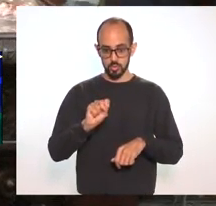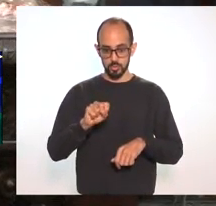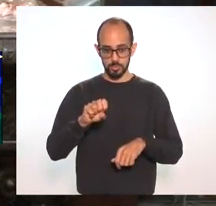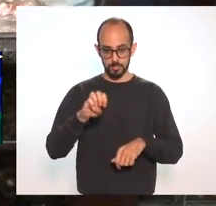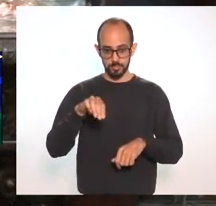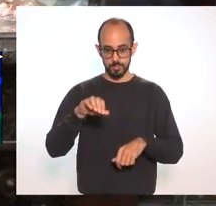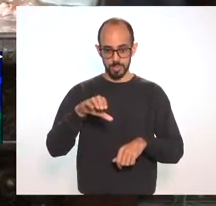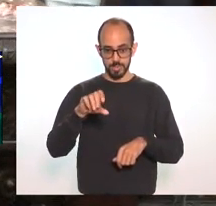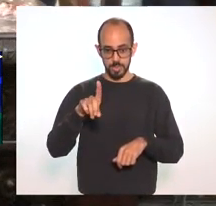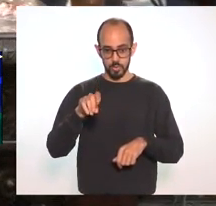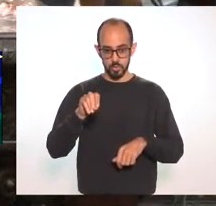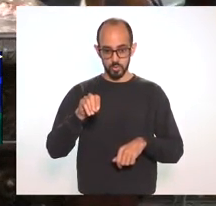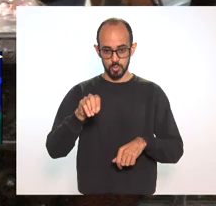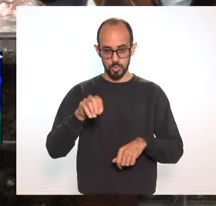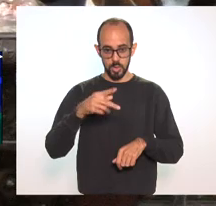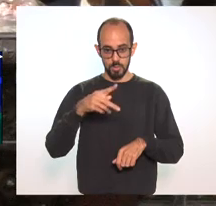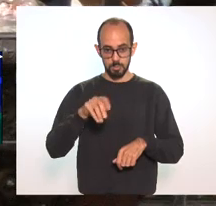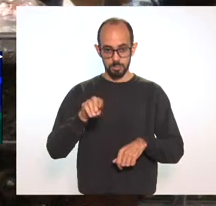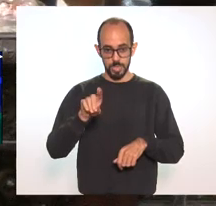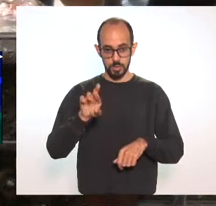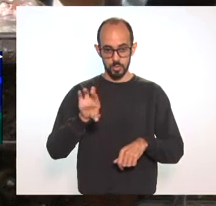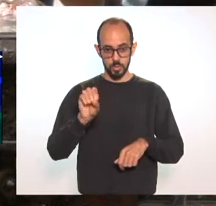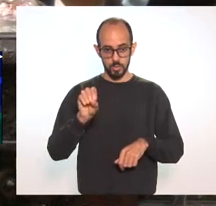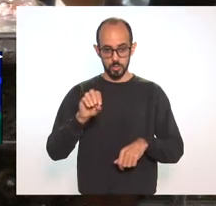Deputado Carlos Macedo. Deputado Pedro Ricardo.